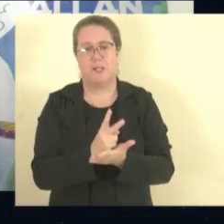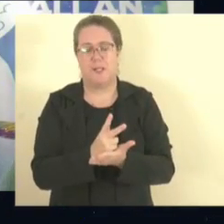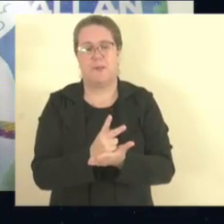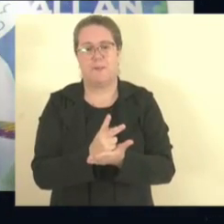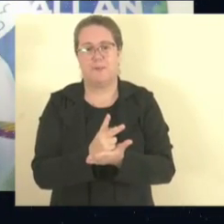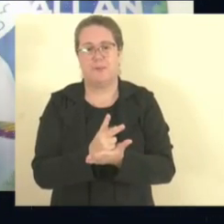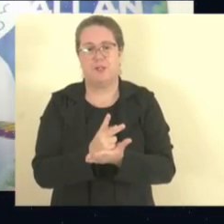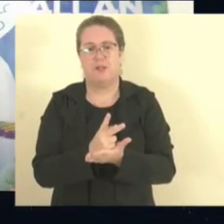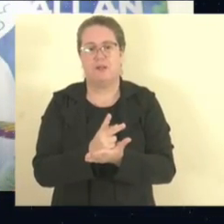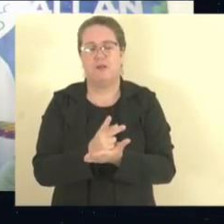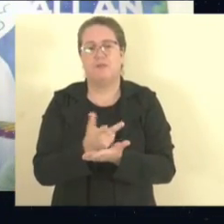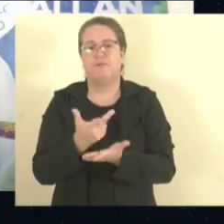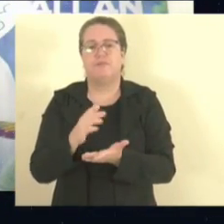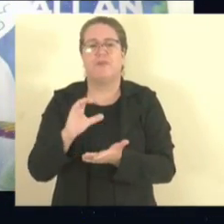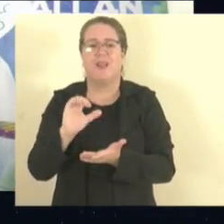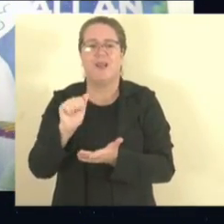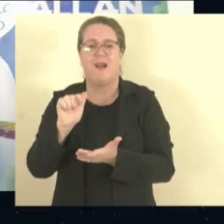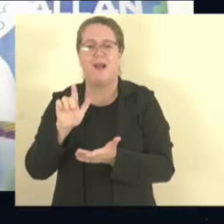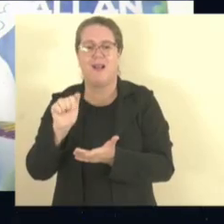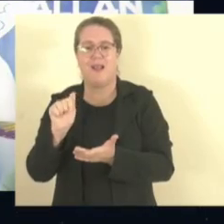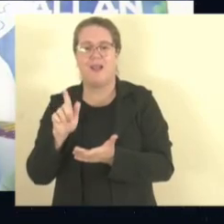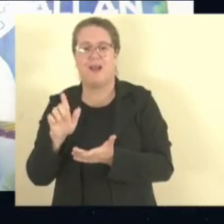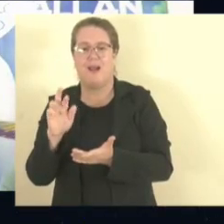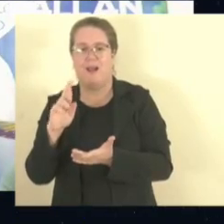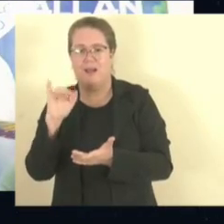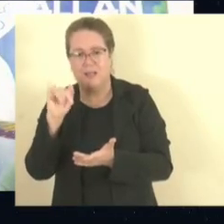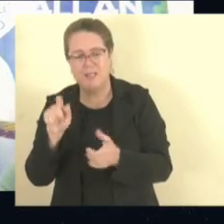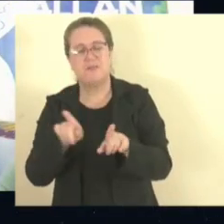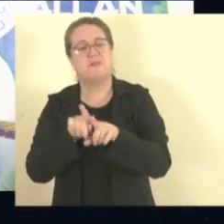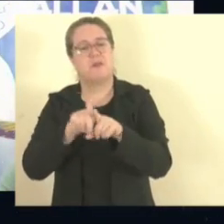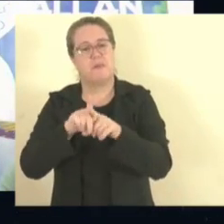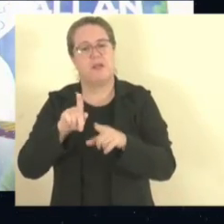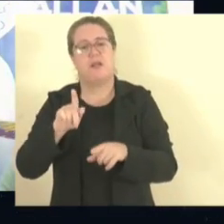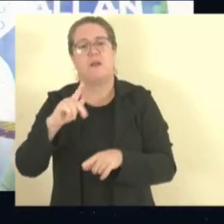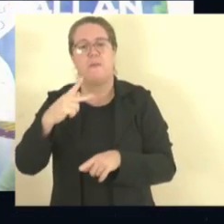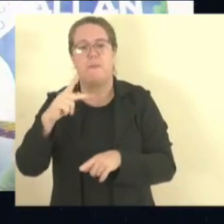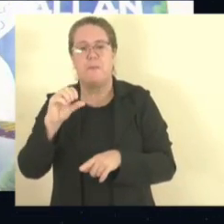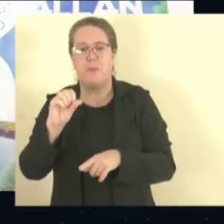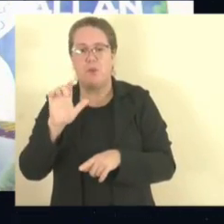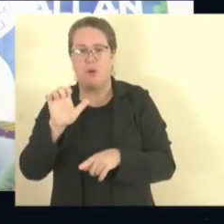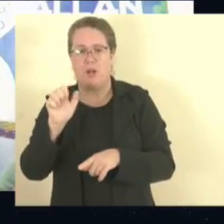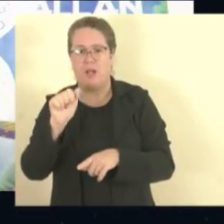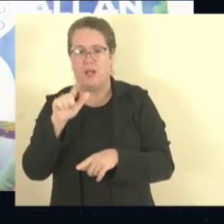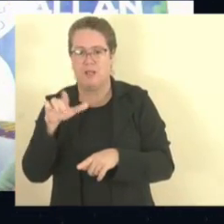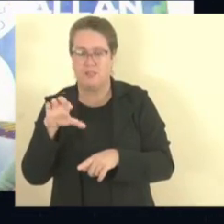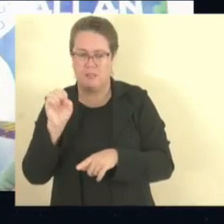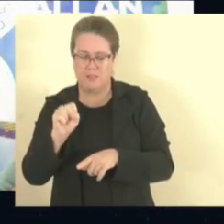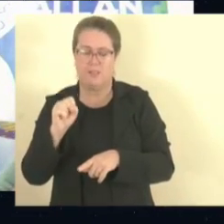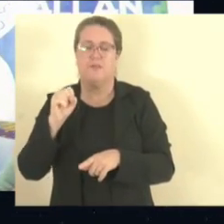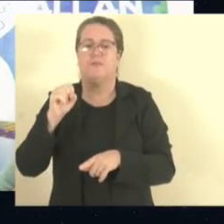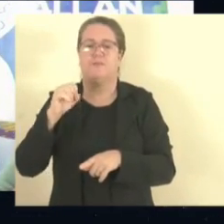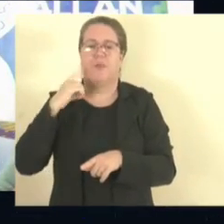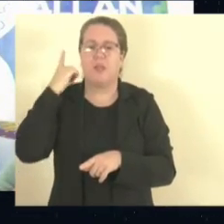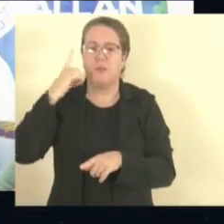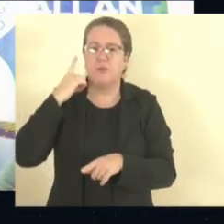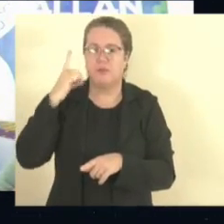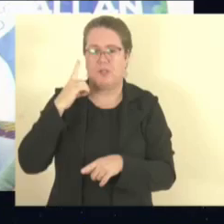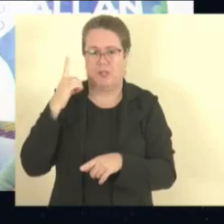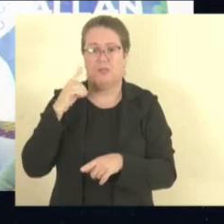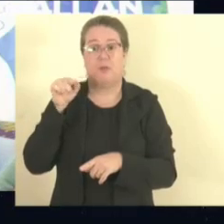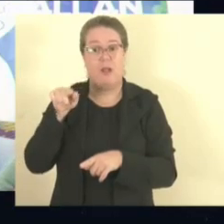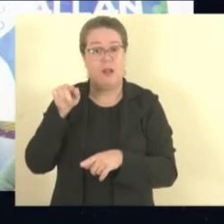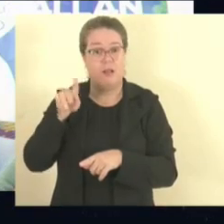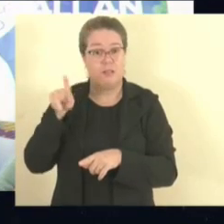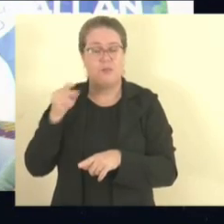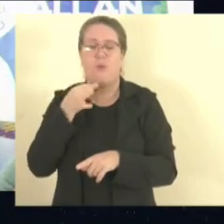fala do deputado Wellington Calegari e do deputado Lucas Polesi. Quero aqui, com o máximo respeito, discordar dos colegas e